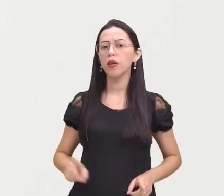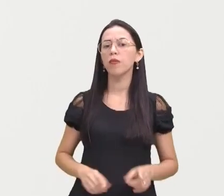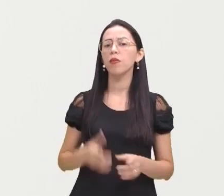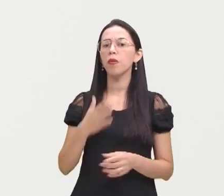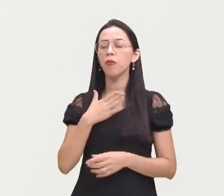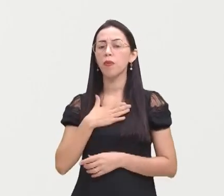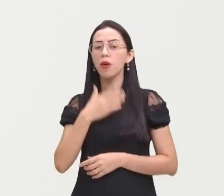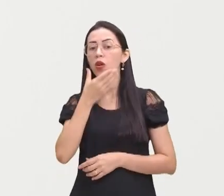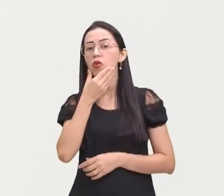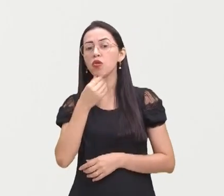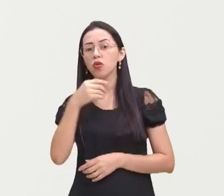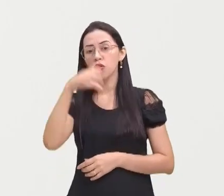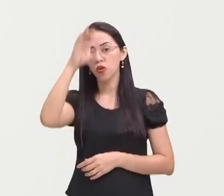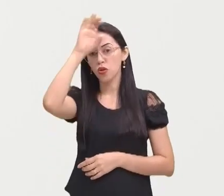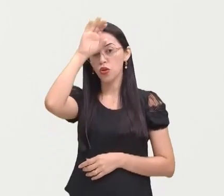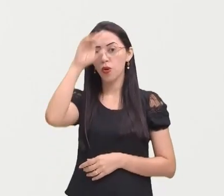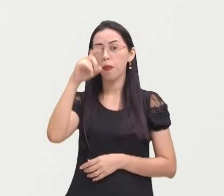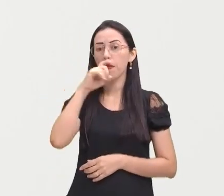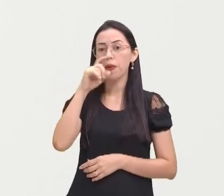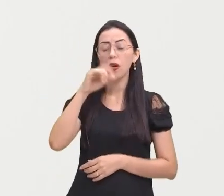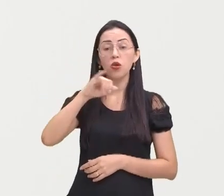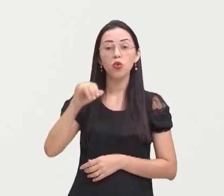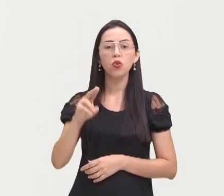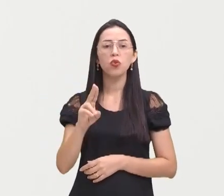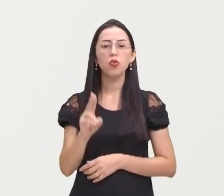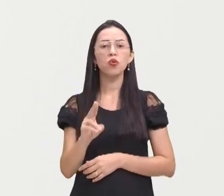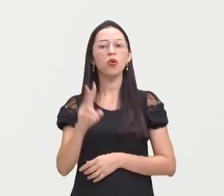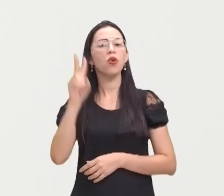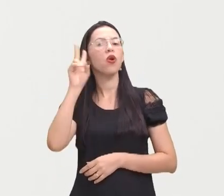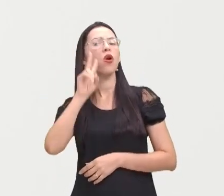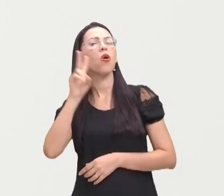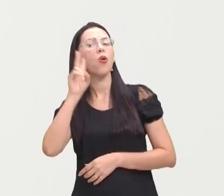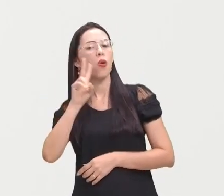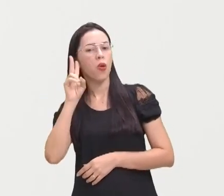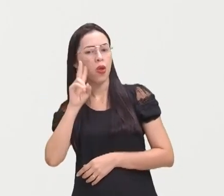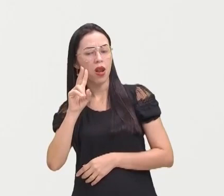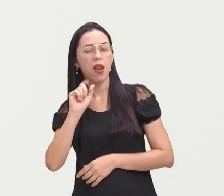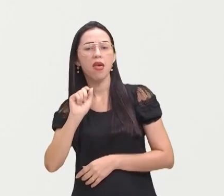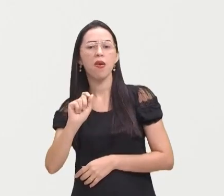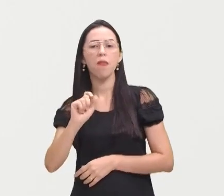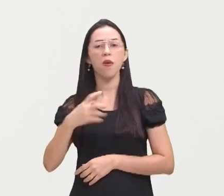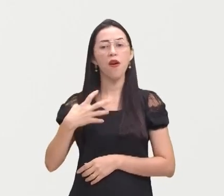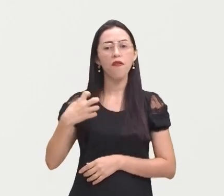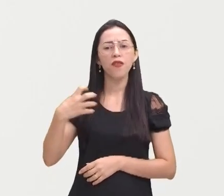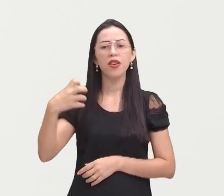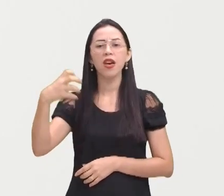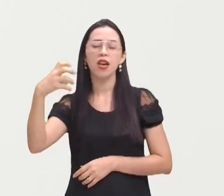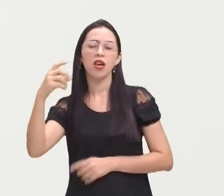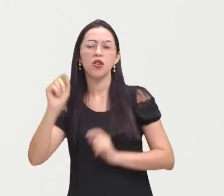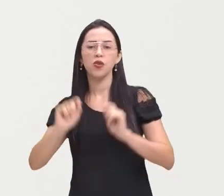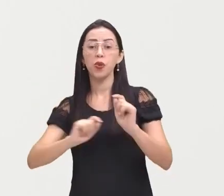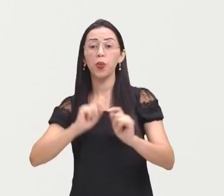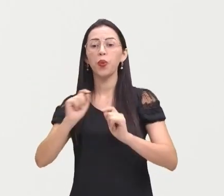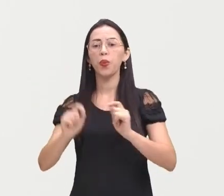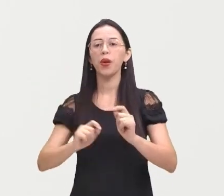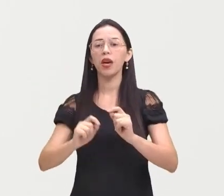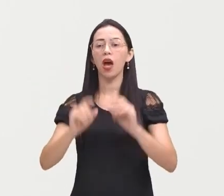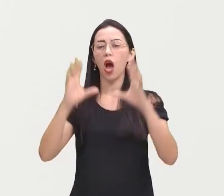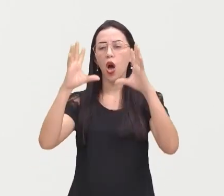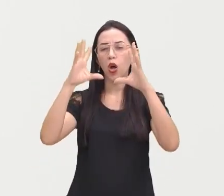parte inesquecível dessa viagem foi a noite que passamos no